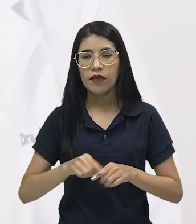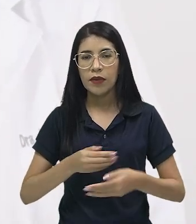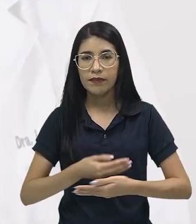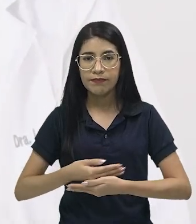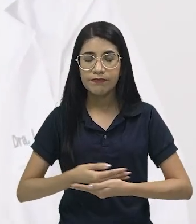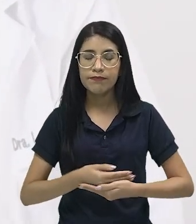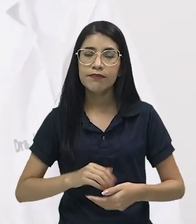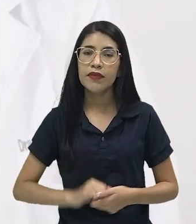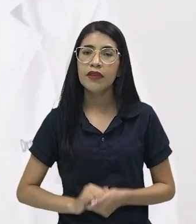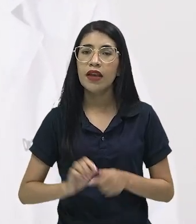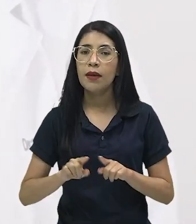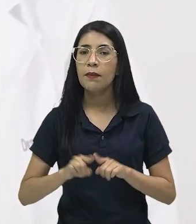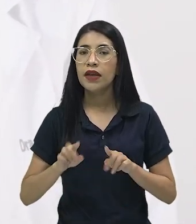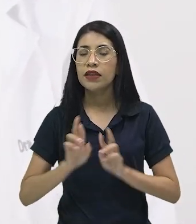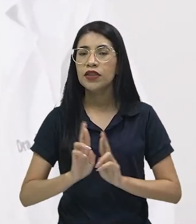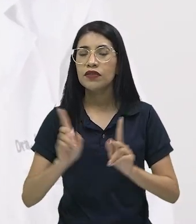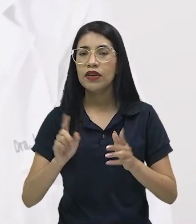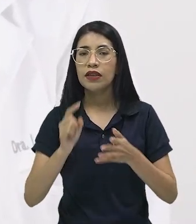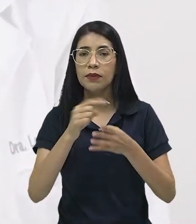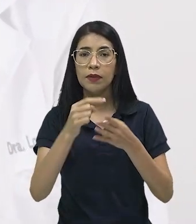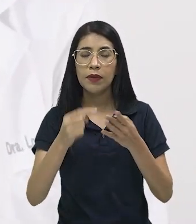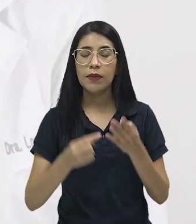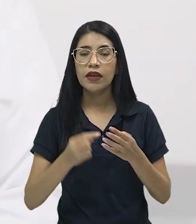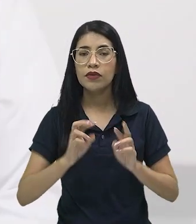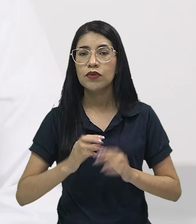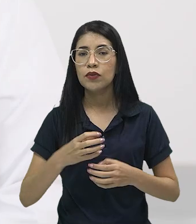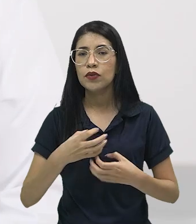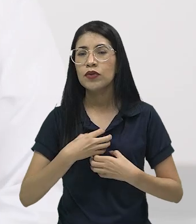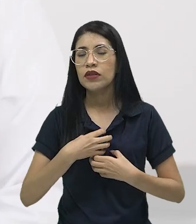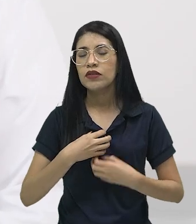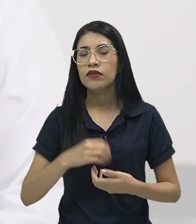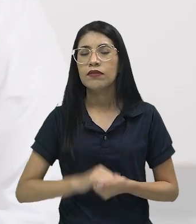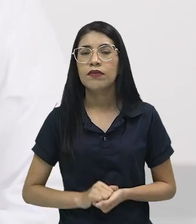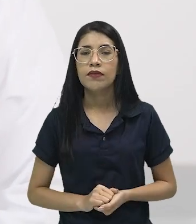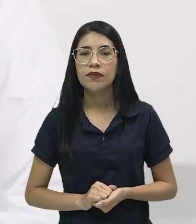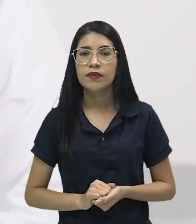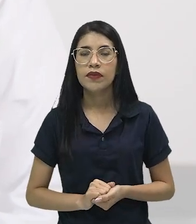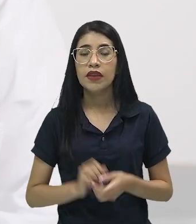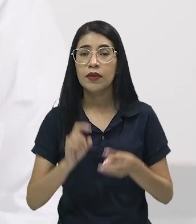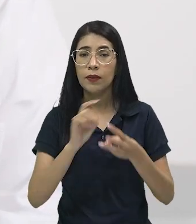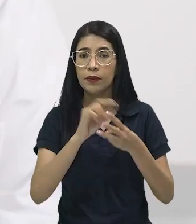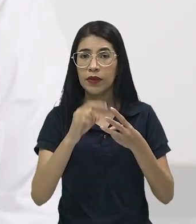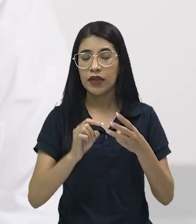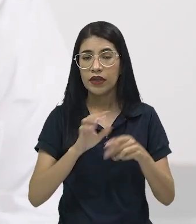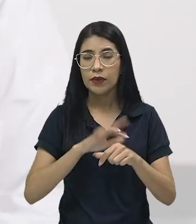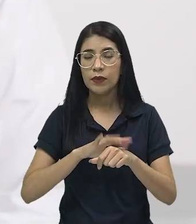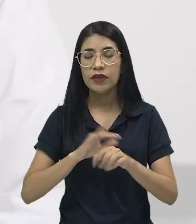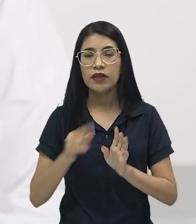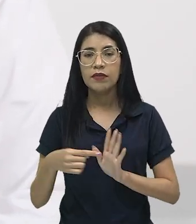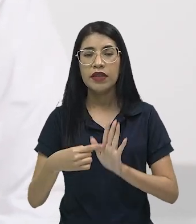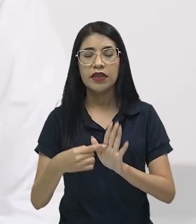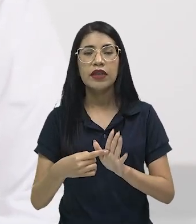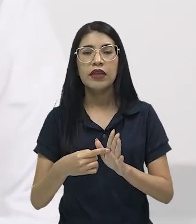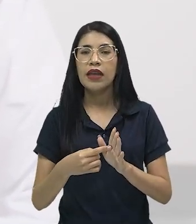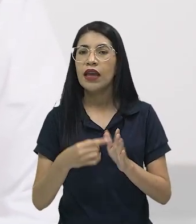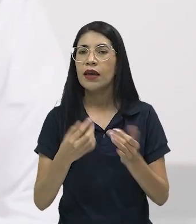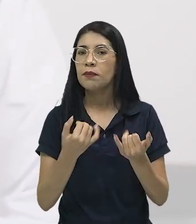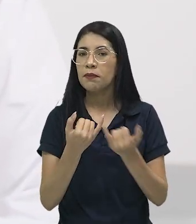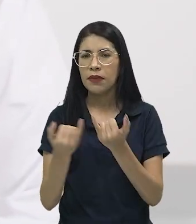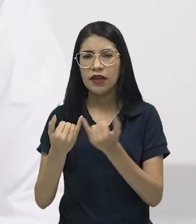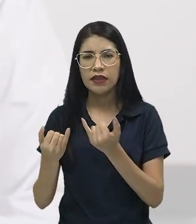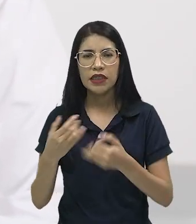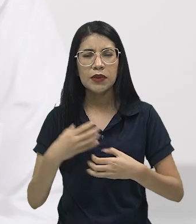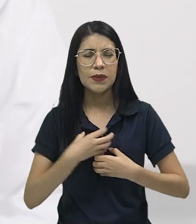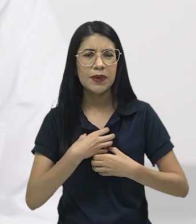diferença entre os sintomas dessas arboviroses? A dengue, zika e chikungunya apresentam sintomas muito